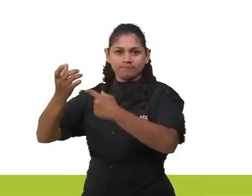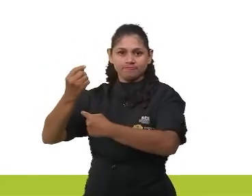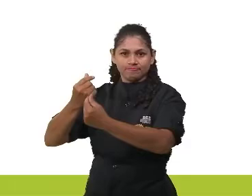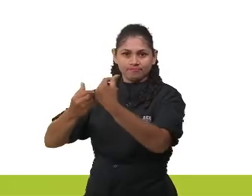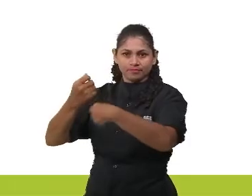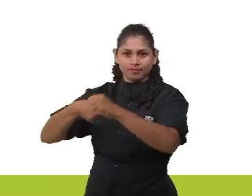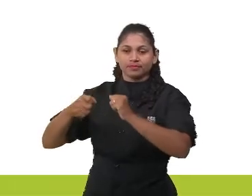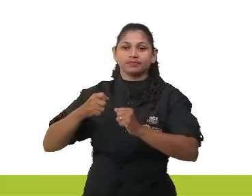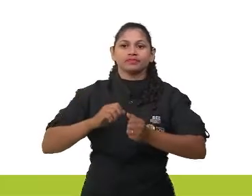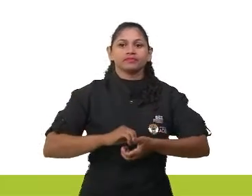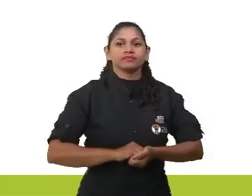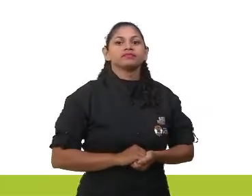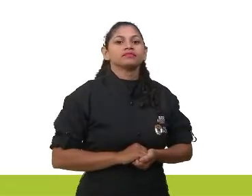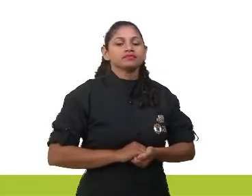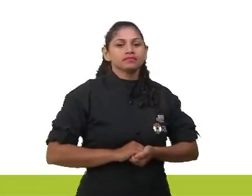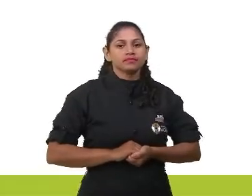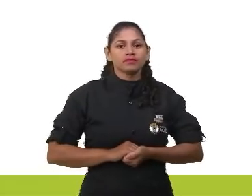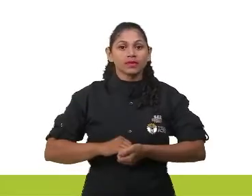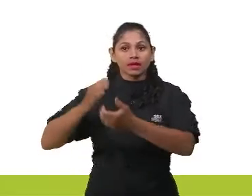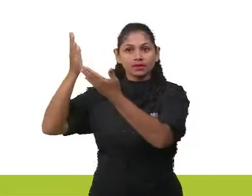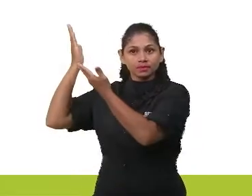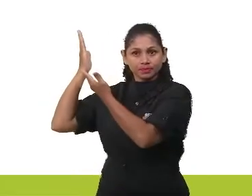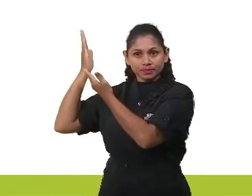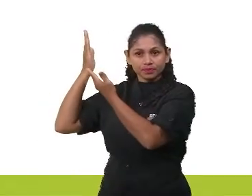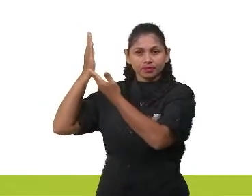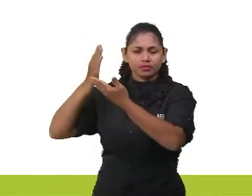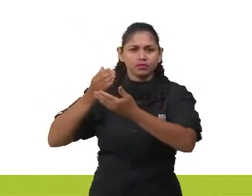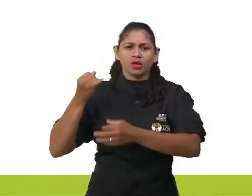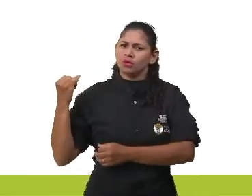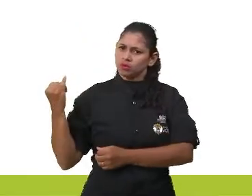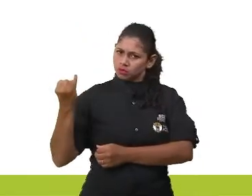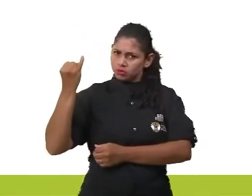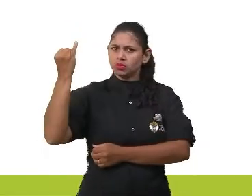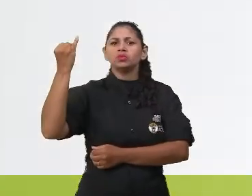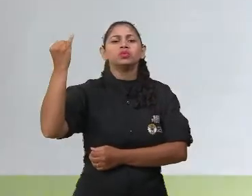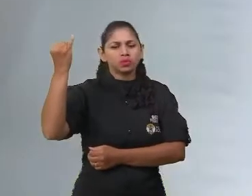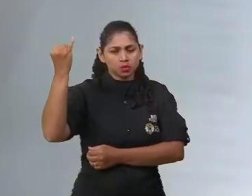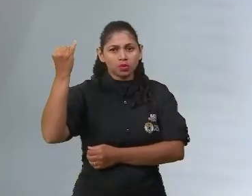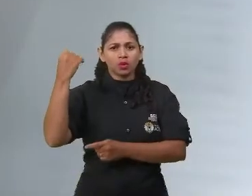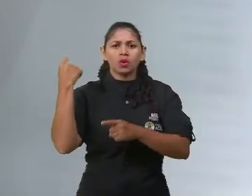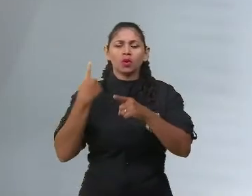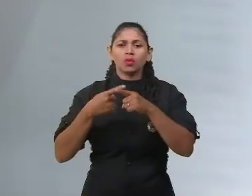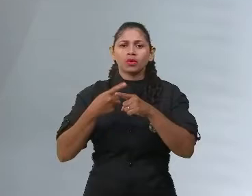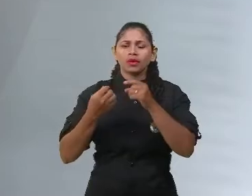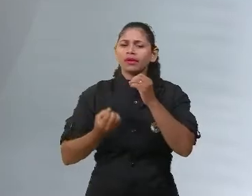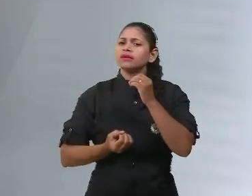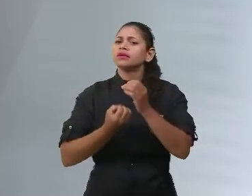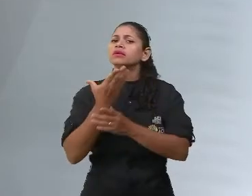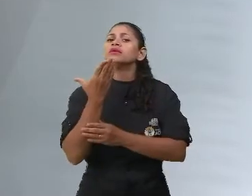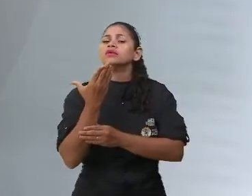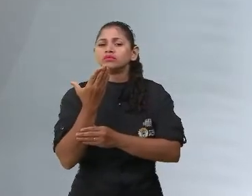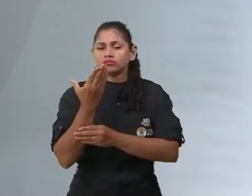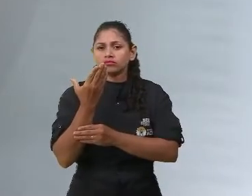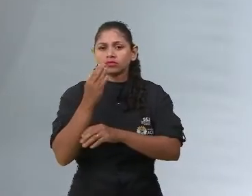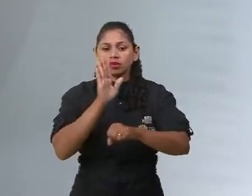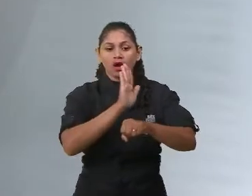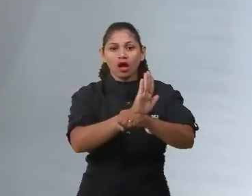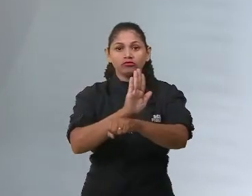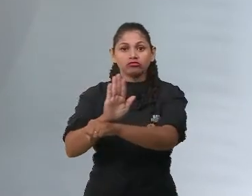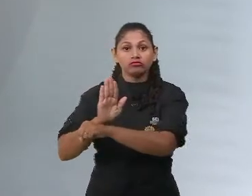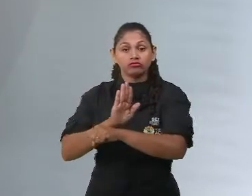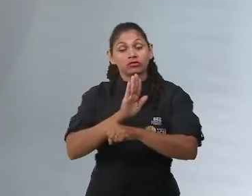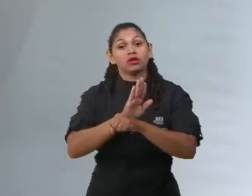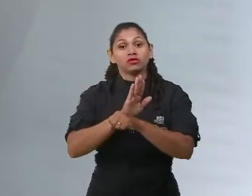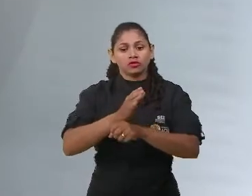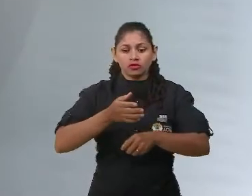para o Montesquieu. O Montesquieu foi muito importante porque o que ele criou ajuda a reger a sociedade